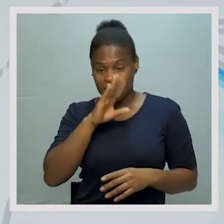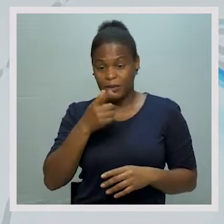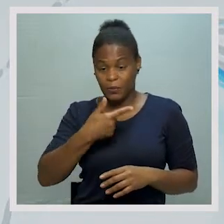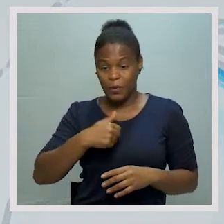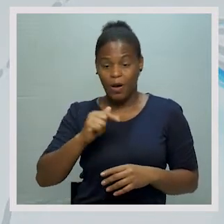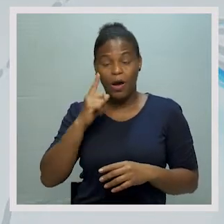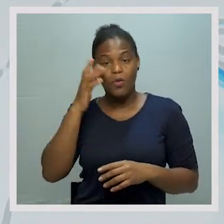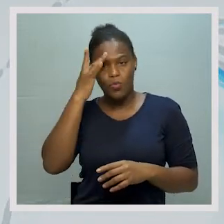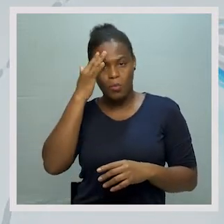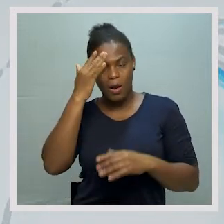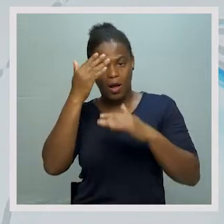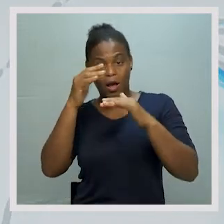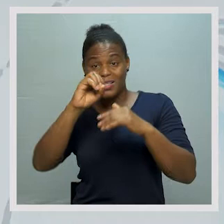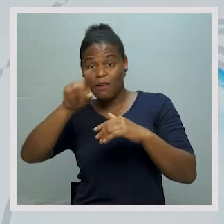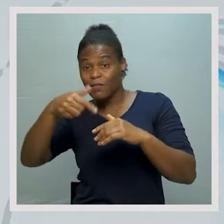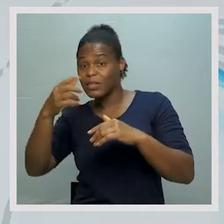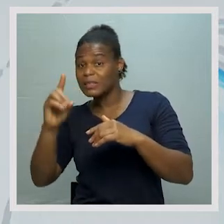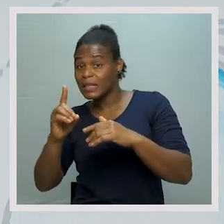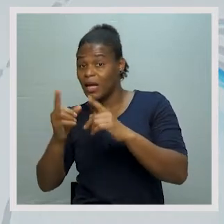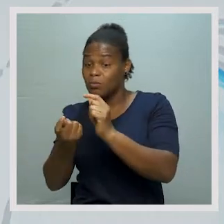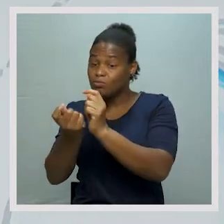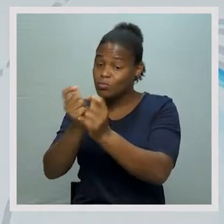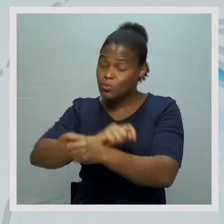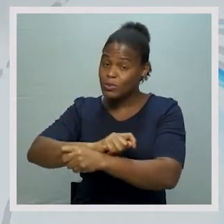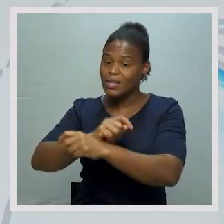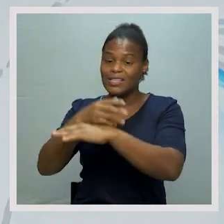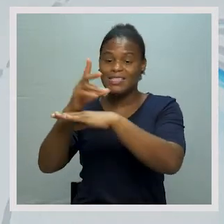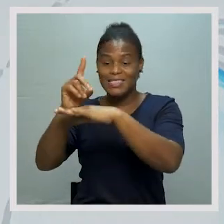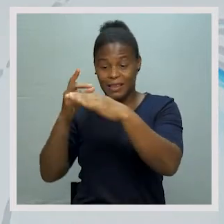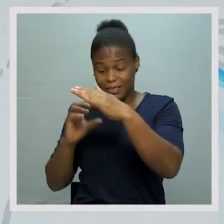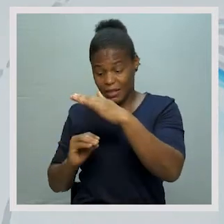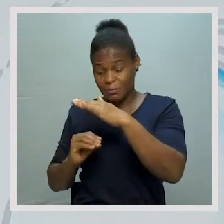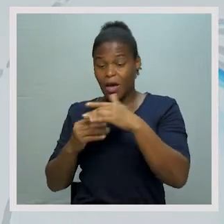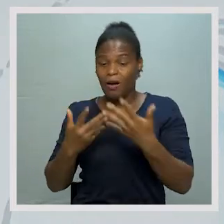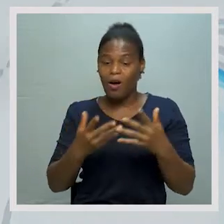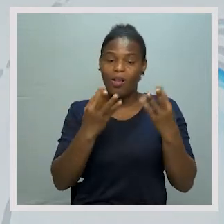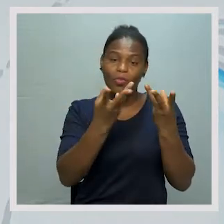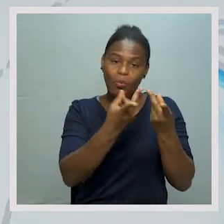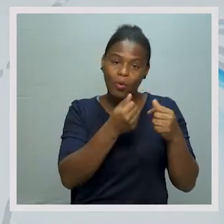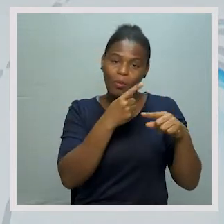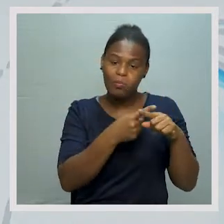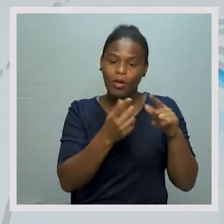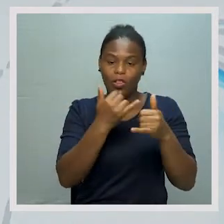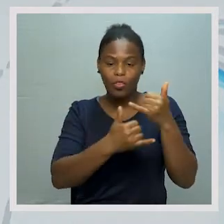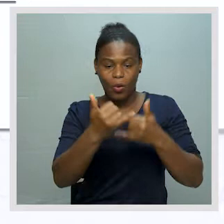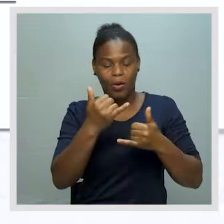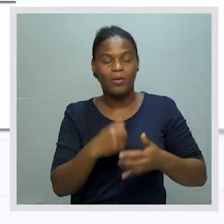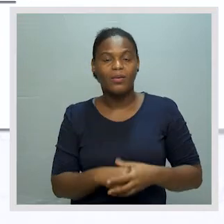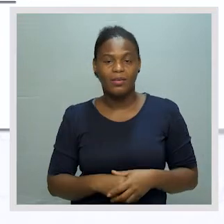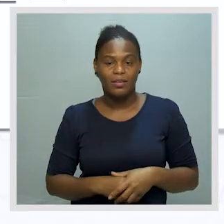Transformando o número decimal na fração 6 décimas, vais fazer agora a